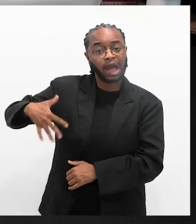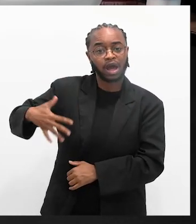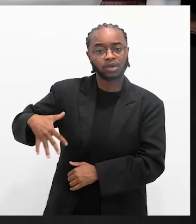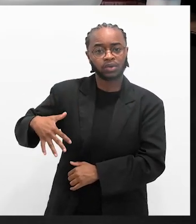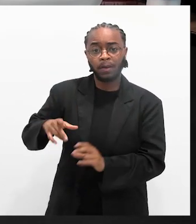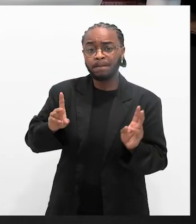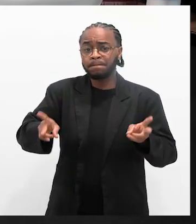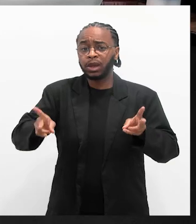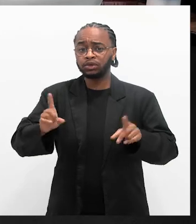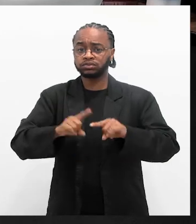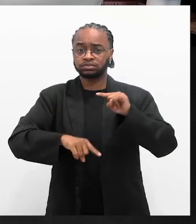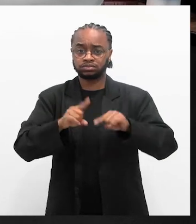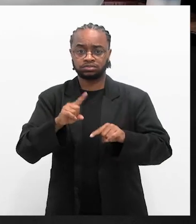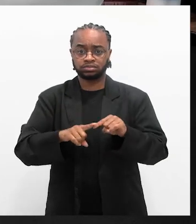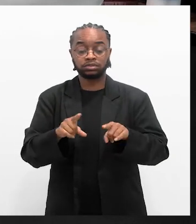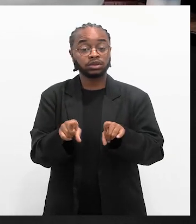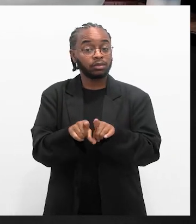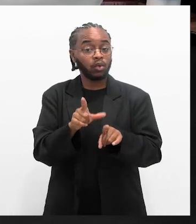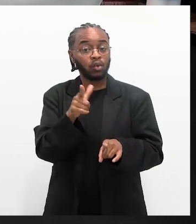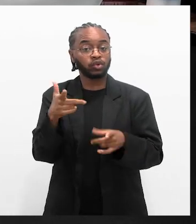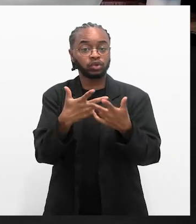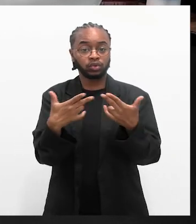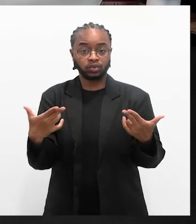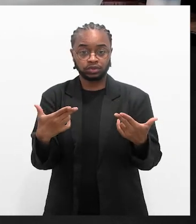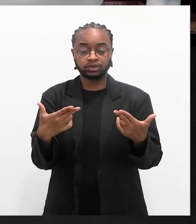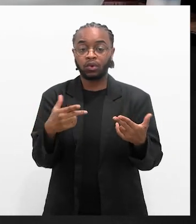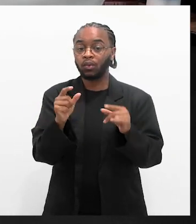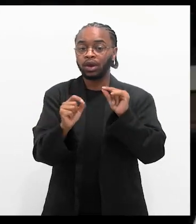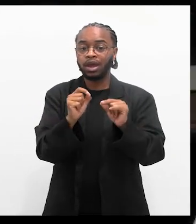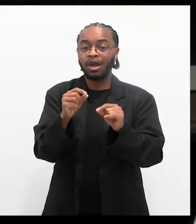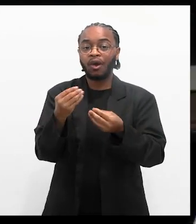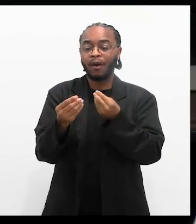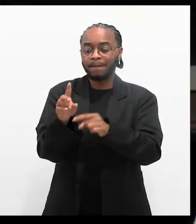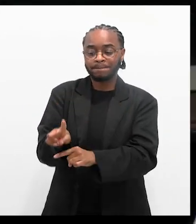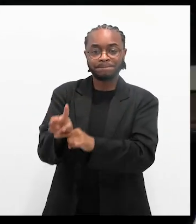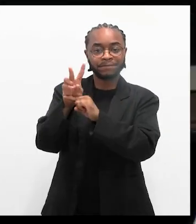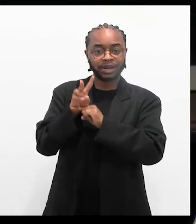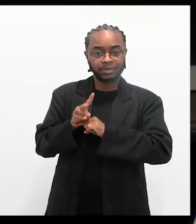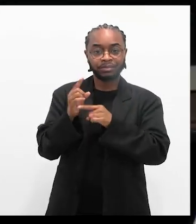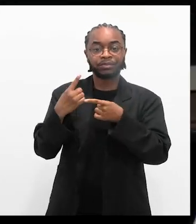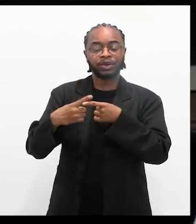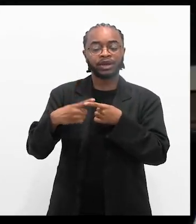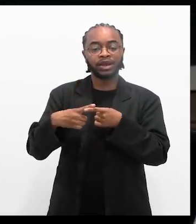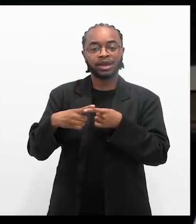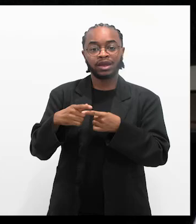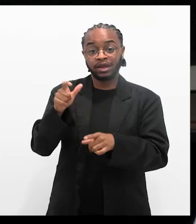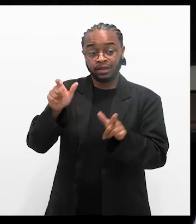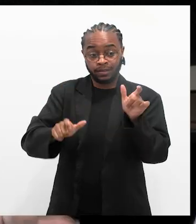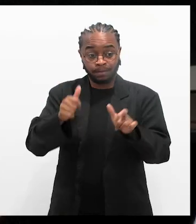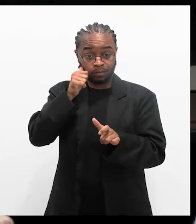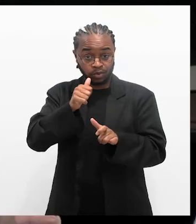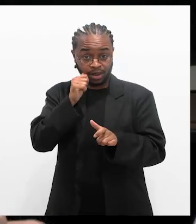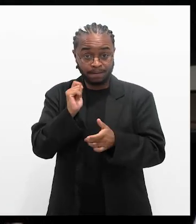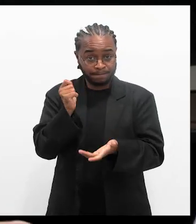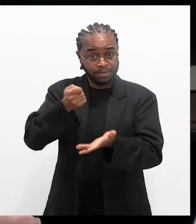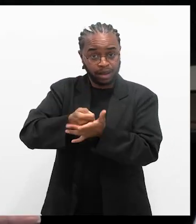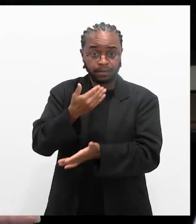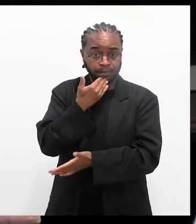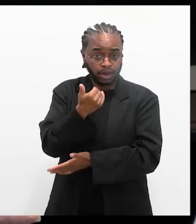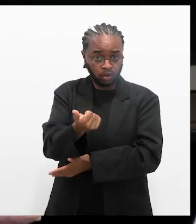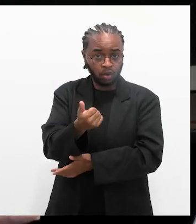mesmo produto. E outra coisa que é gritante, a tomada de empréstimo. Embora a mulher seja